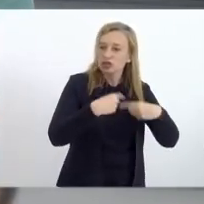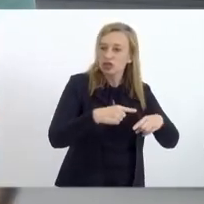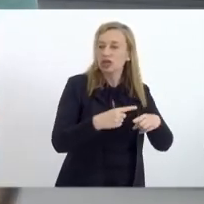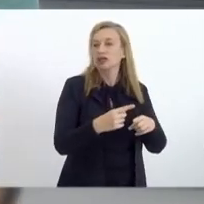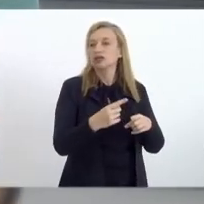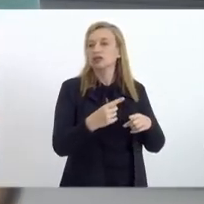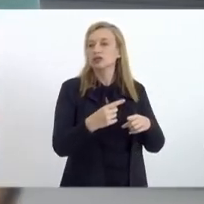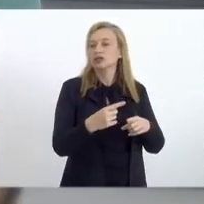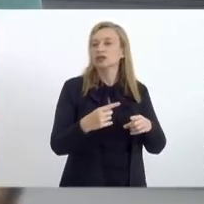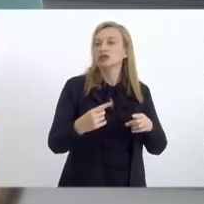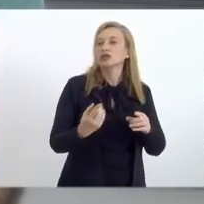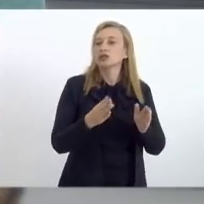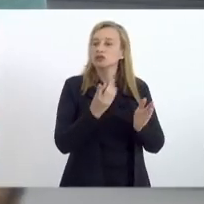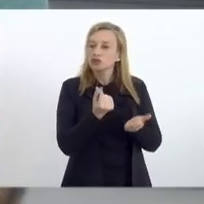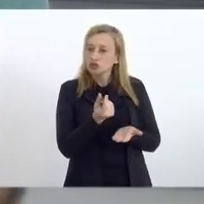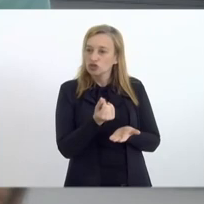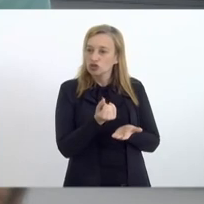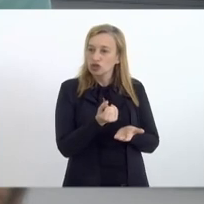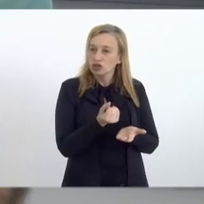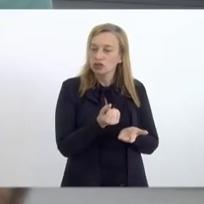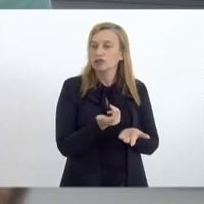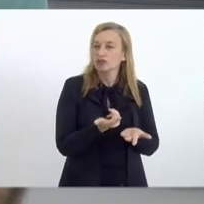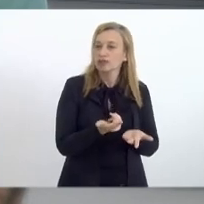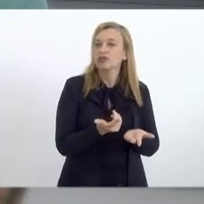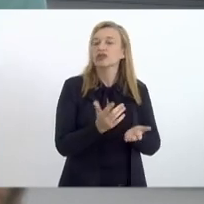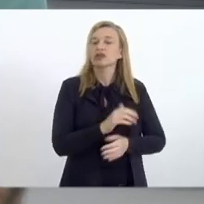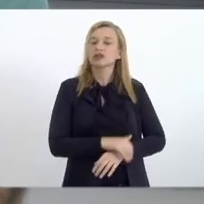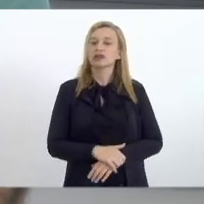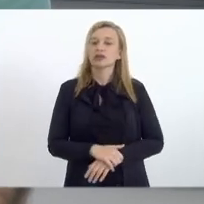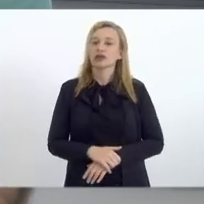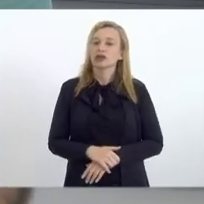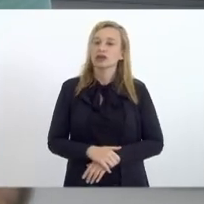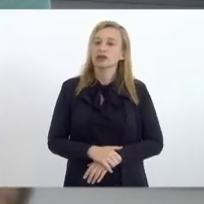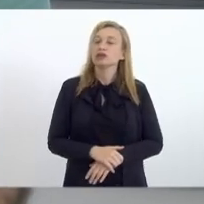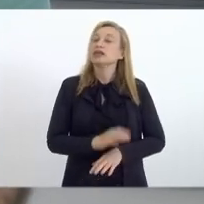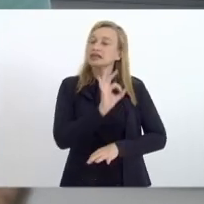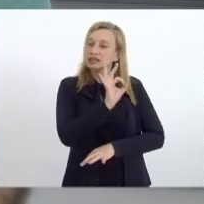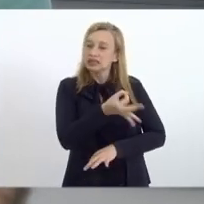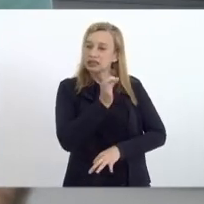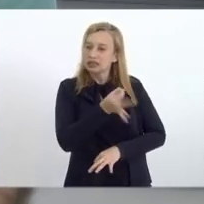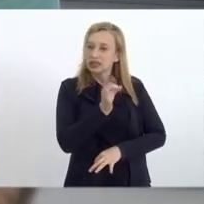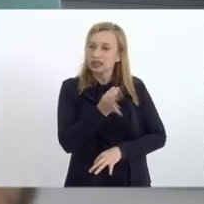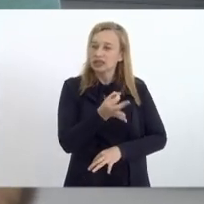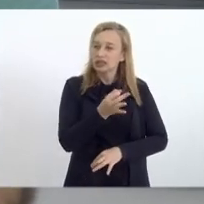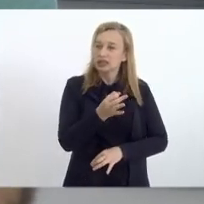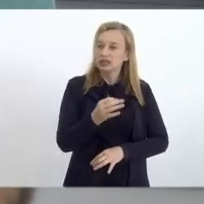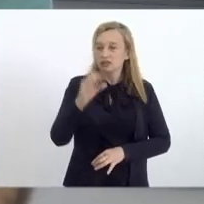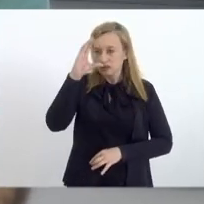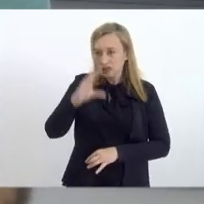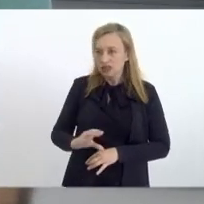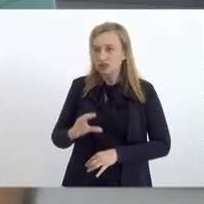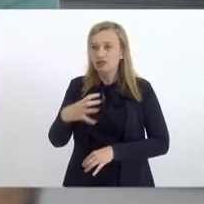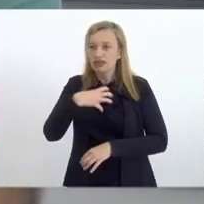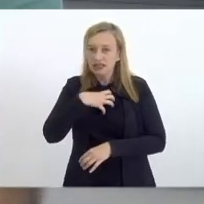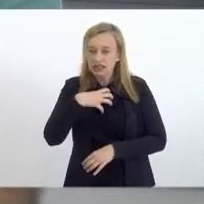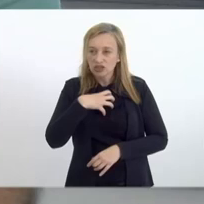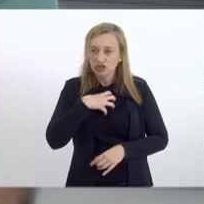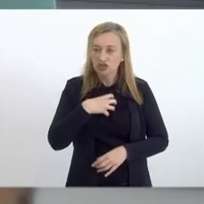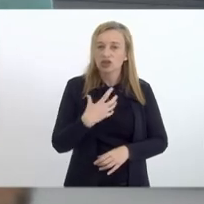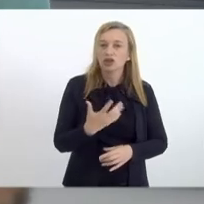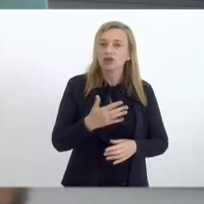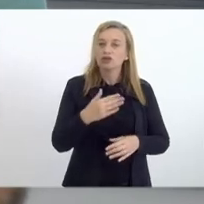que é o responsável por qualquer insuficiência de fundos da autarquia. E com certeza os cidadãos irão sentir quando os cofres do